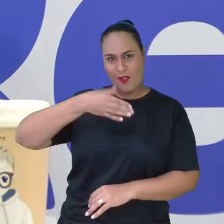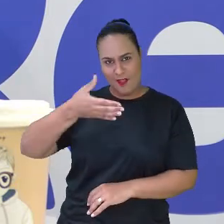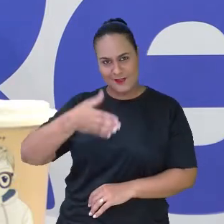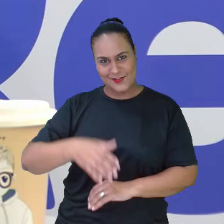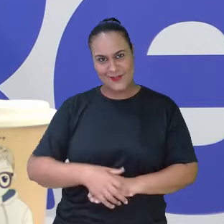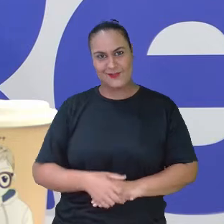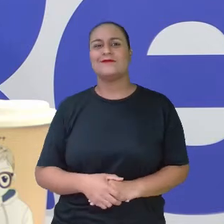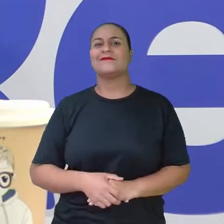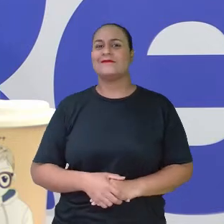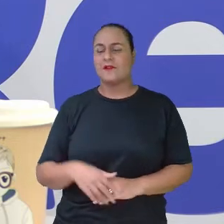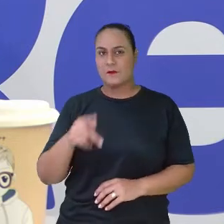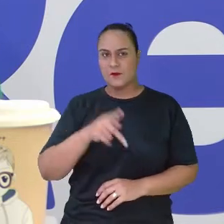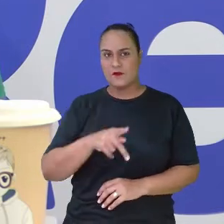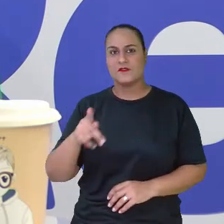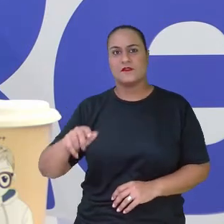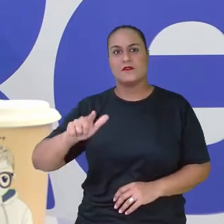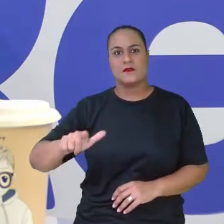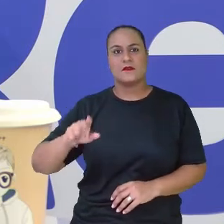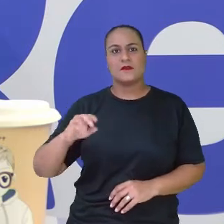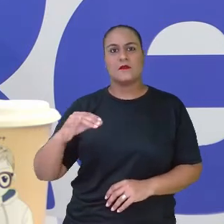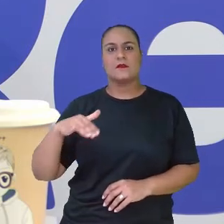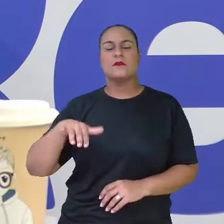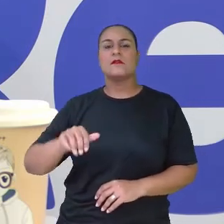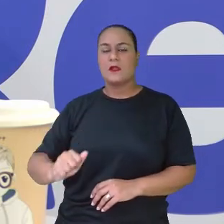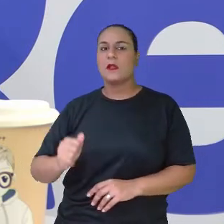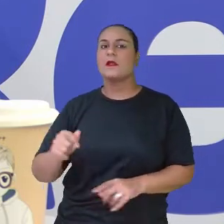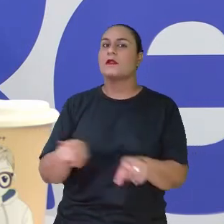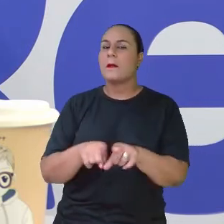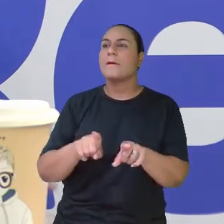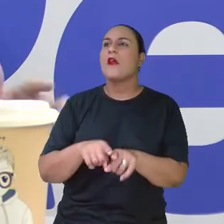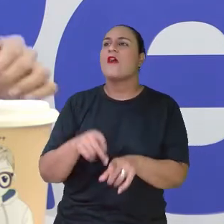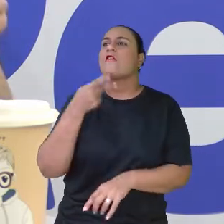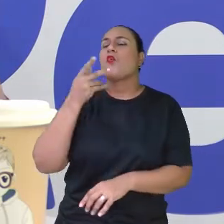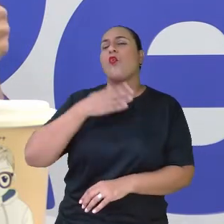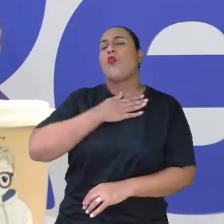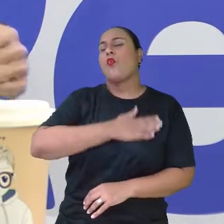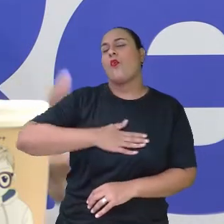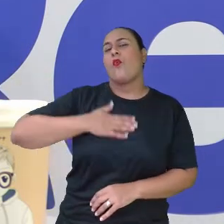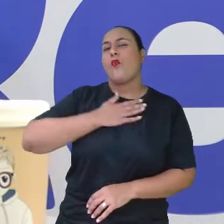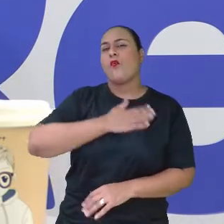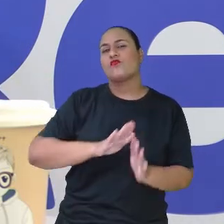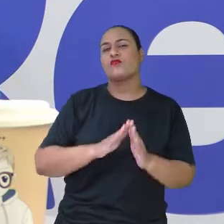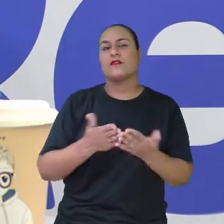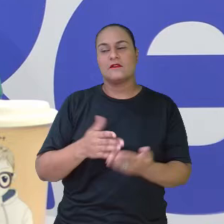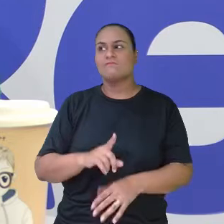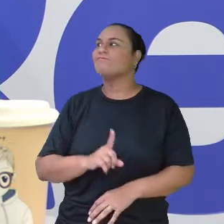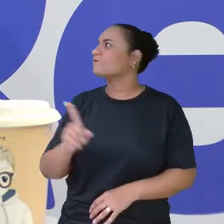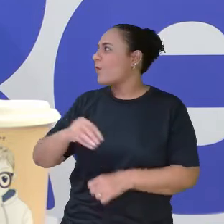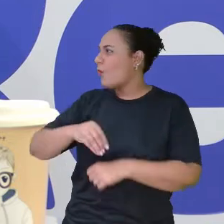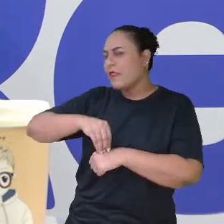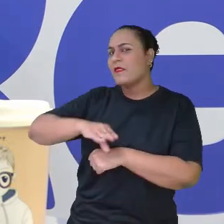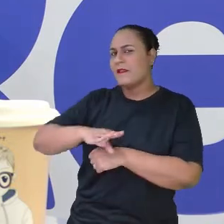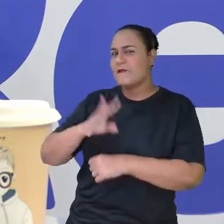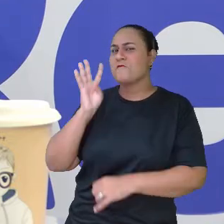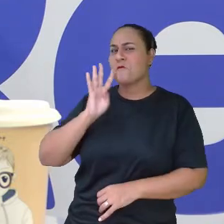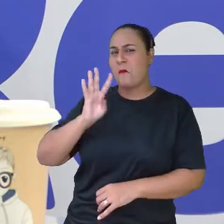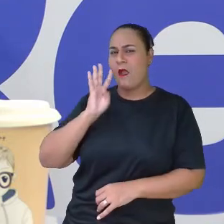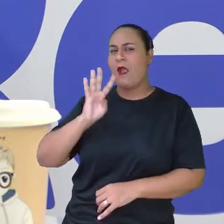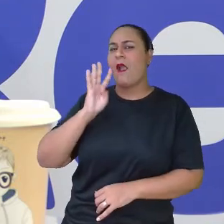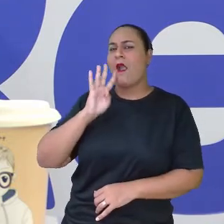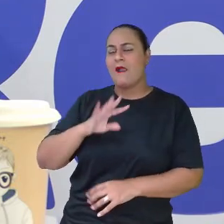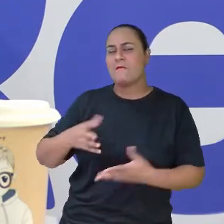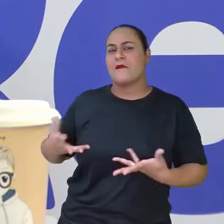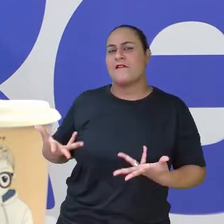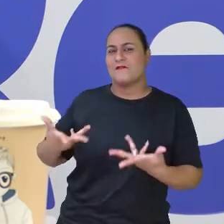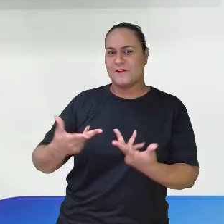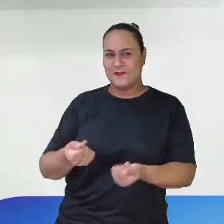A professora Luciana também disse que gosta muito desse livro. Olha, esse livro foi, ó, maravilhoso, viu, professora? O